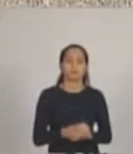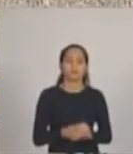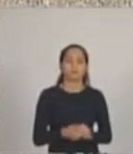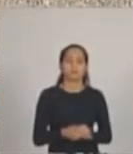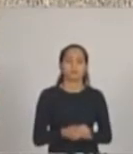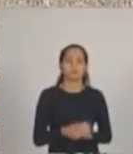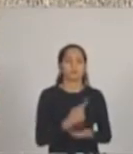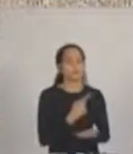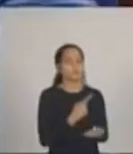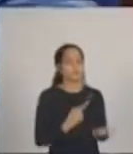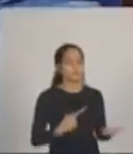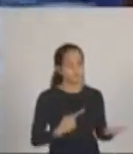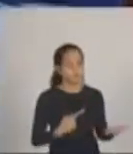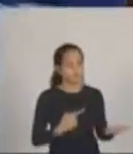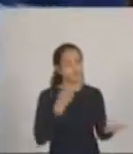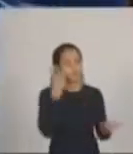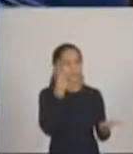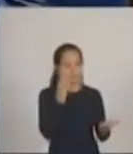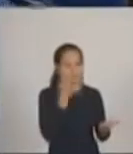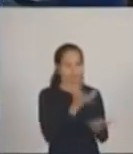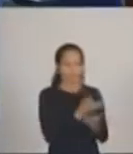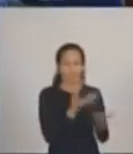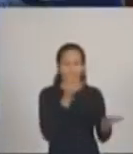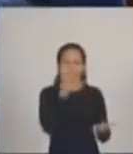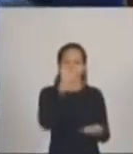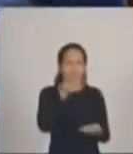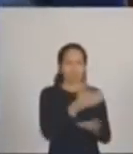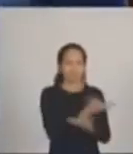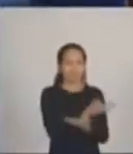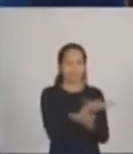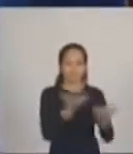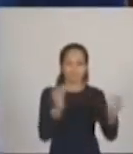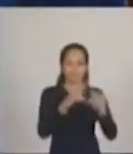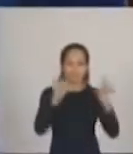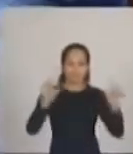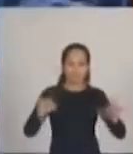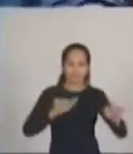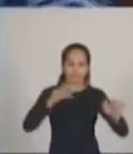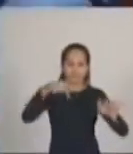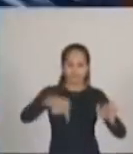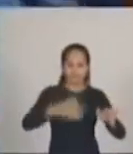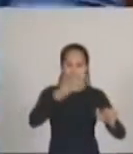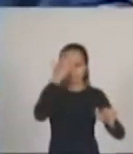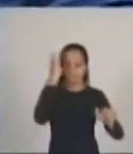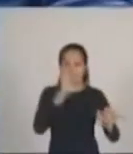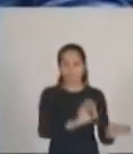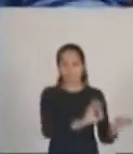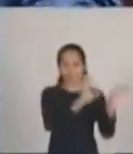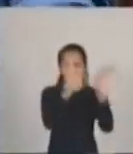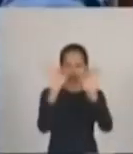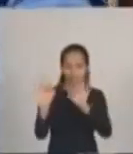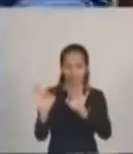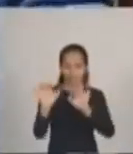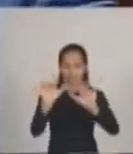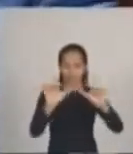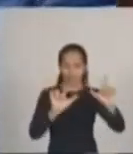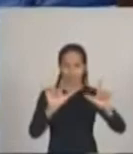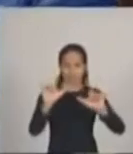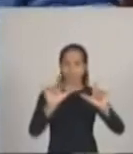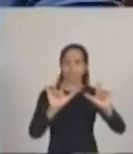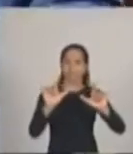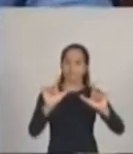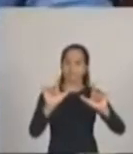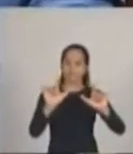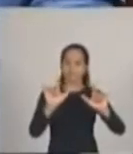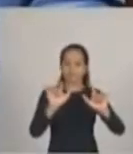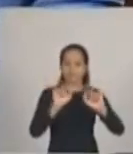Senhor presidente, senhores deputados, boa tarde. Boa tarde a todos os funcionários, pessoas que nos acompanham também pelo plenário virtual e